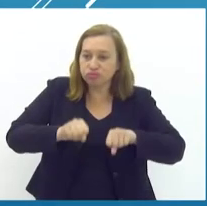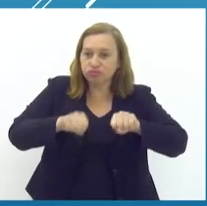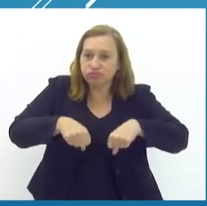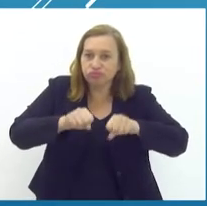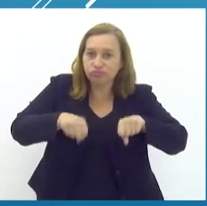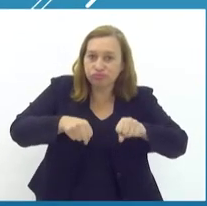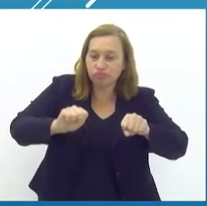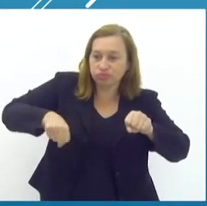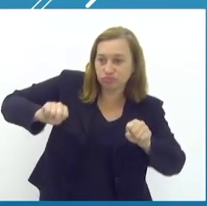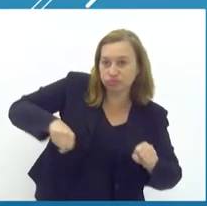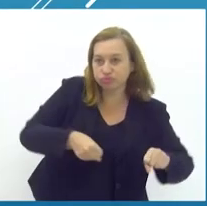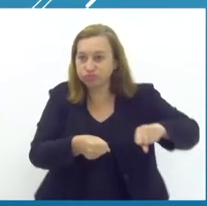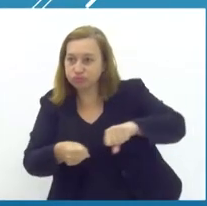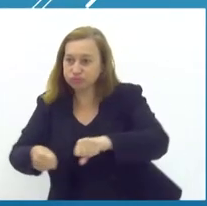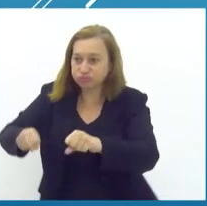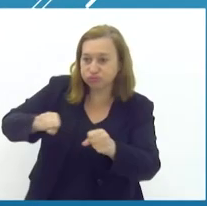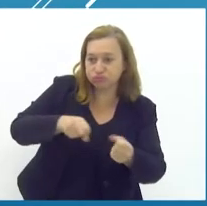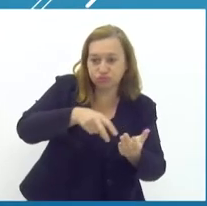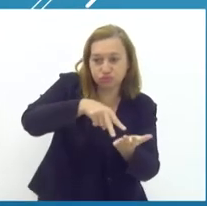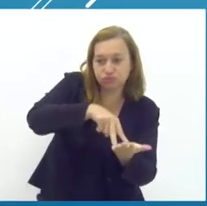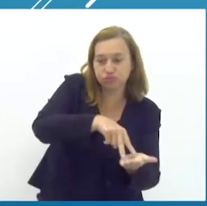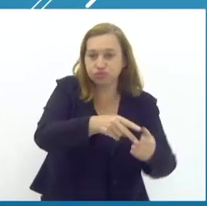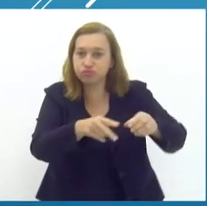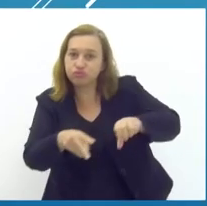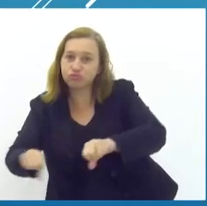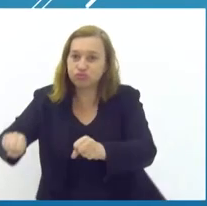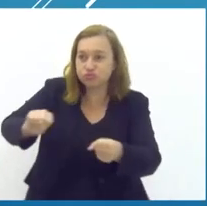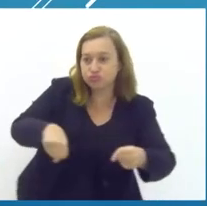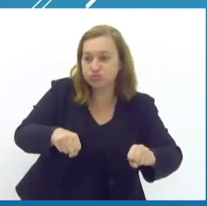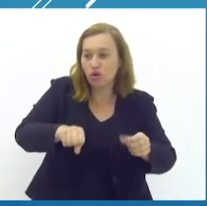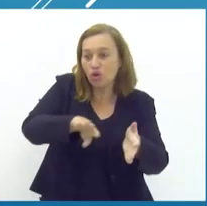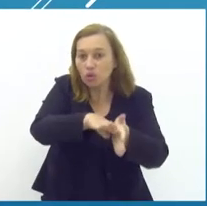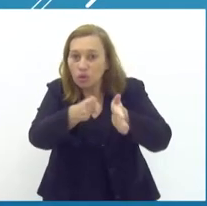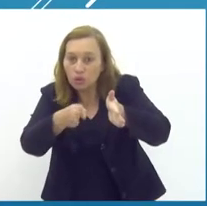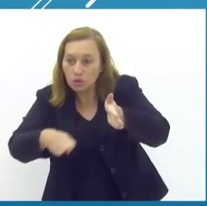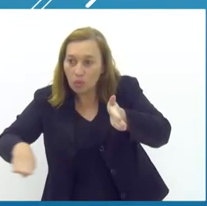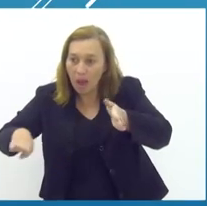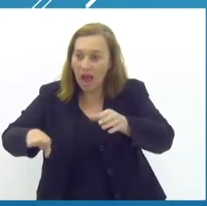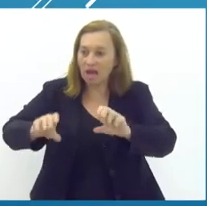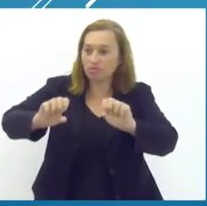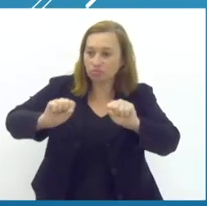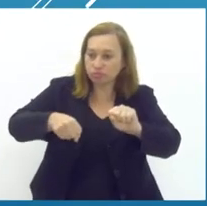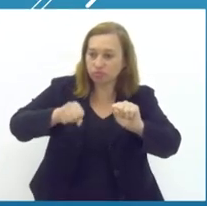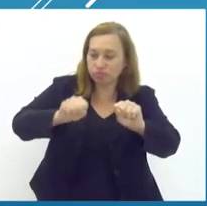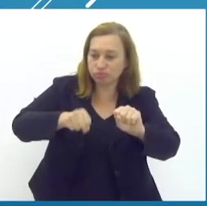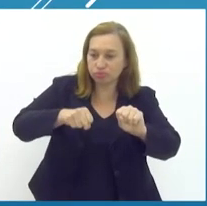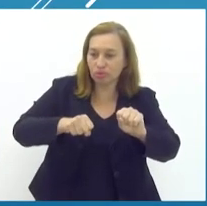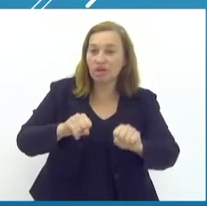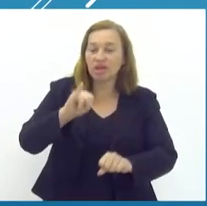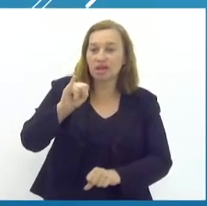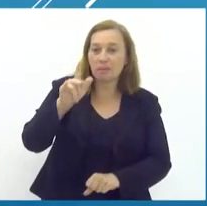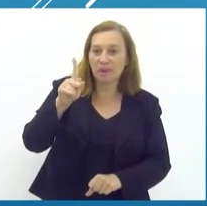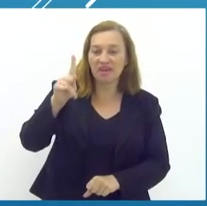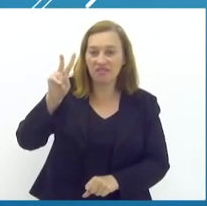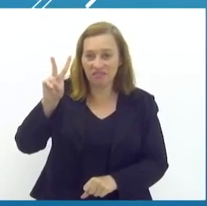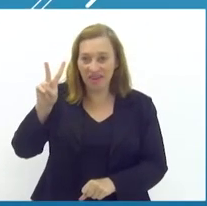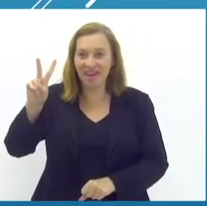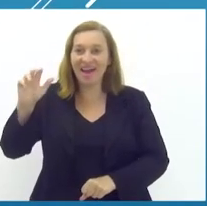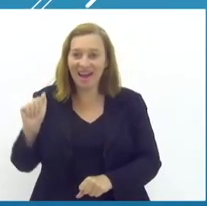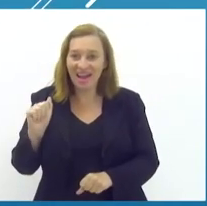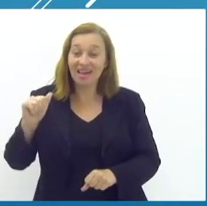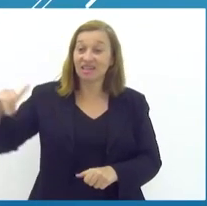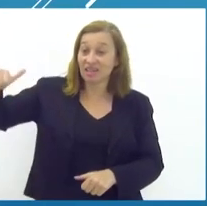quanto mais jet ski aviões voga o IPVA de aviões finalmente organizar a coisa vai tributária